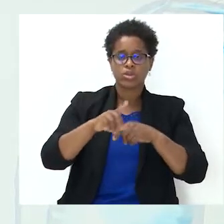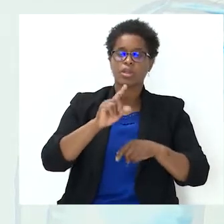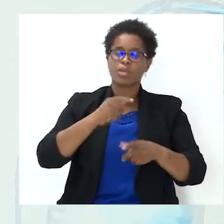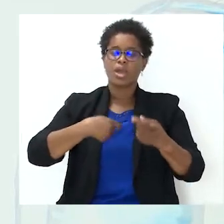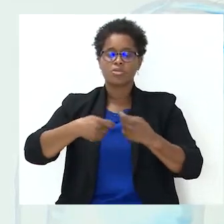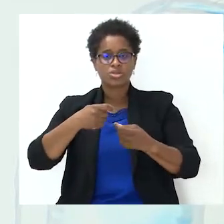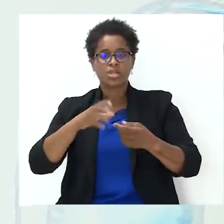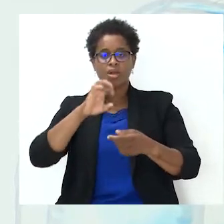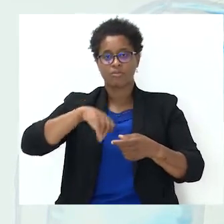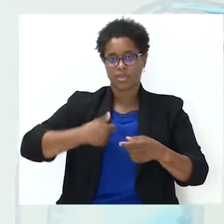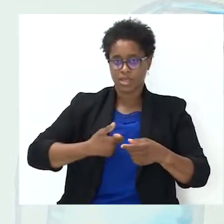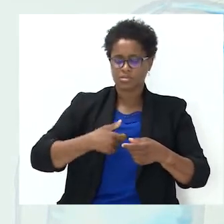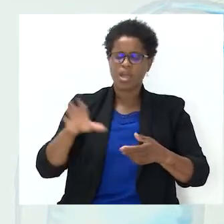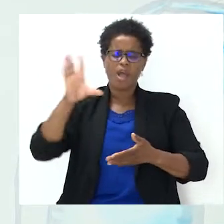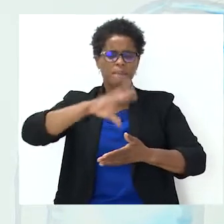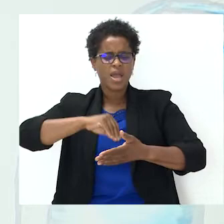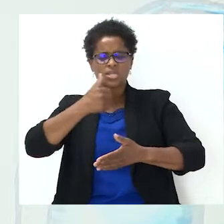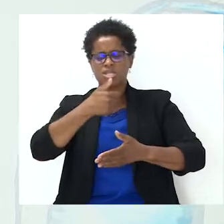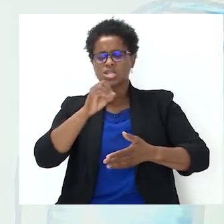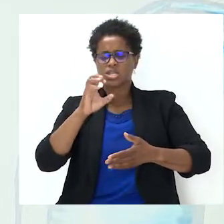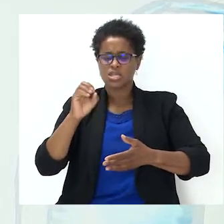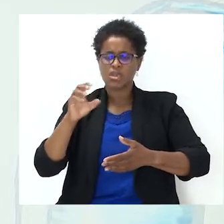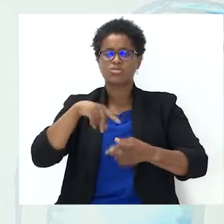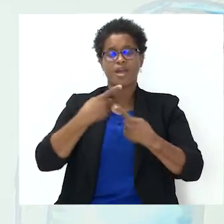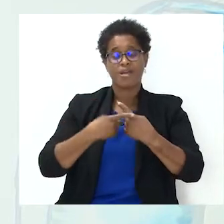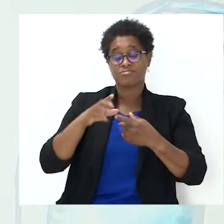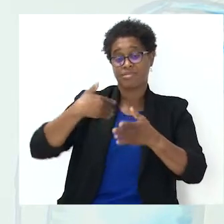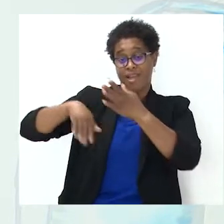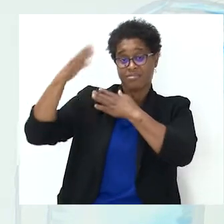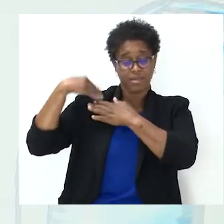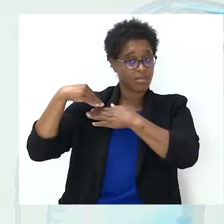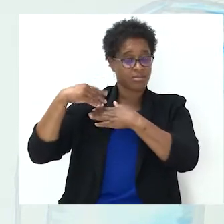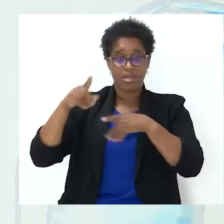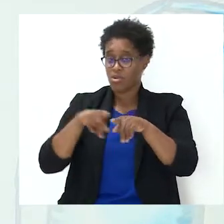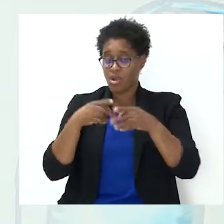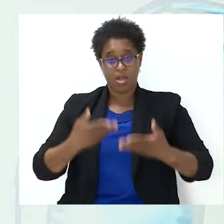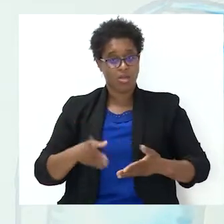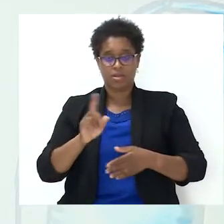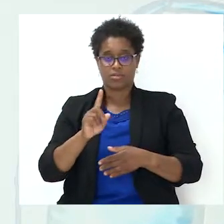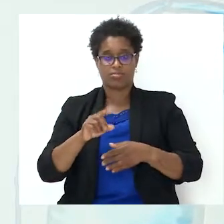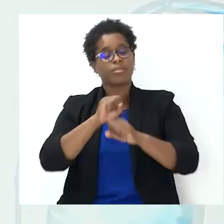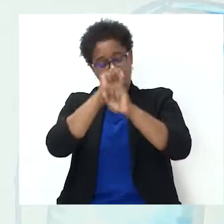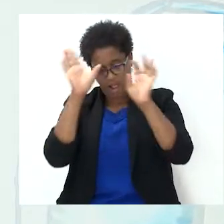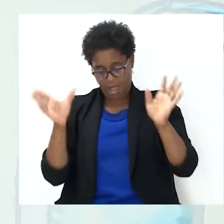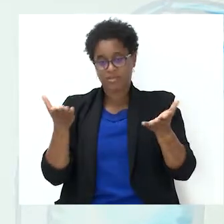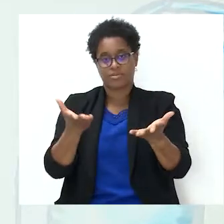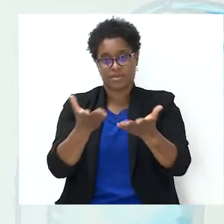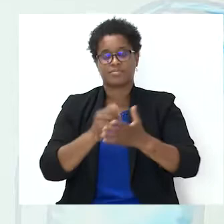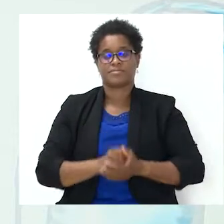administrativa de Cabo Verde, há mais de 500 anos atrás, não era como agora, obviamente, não